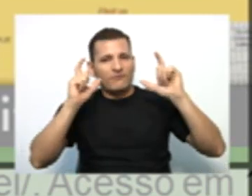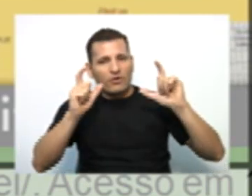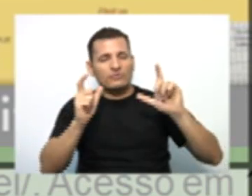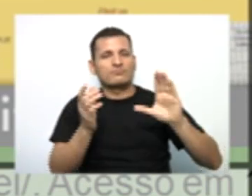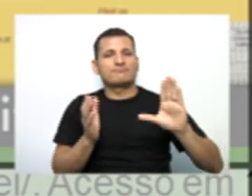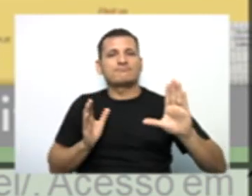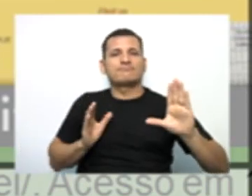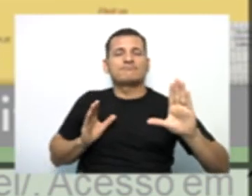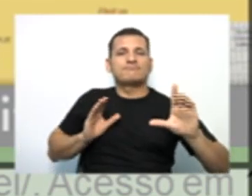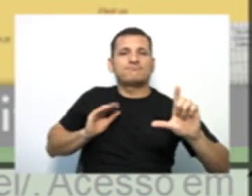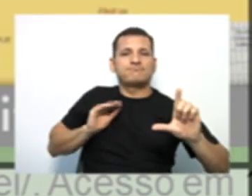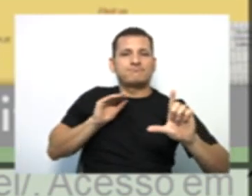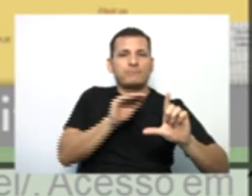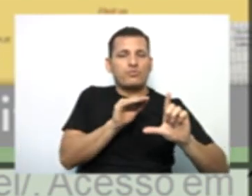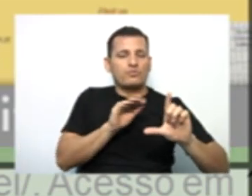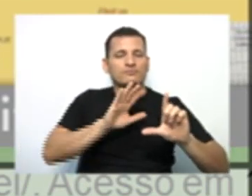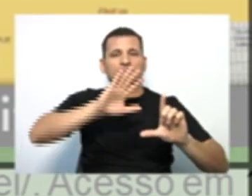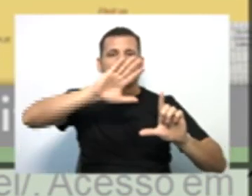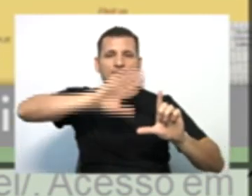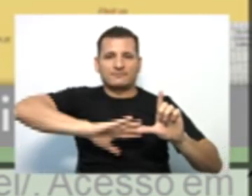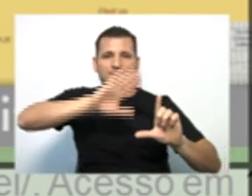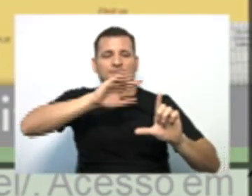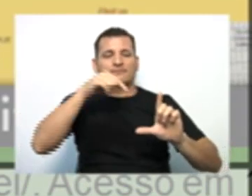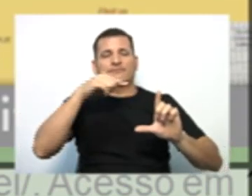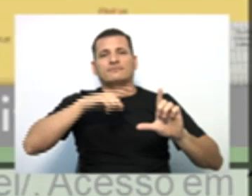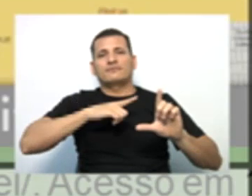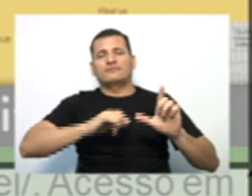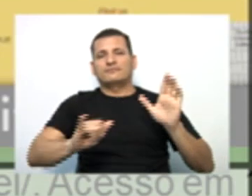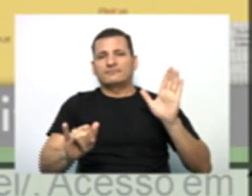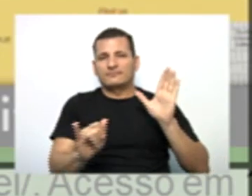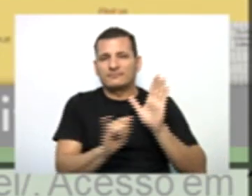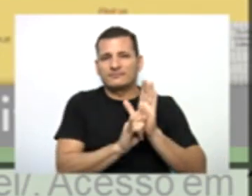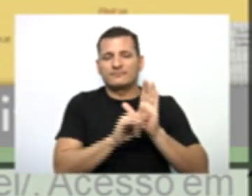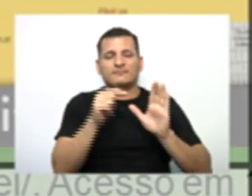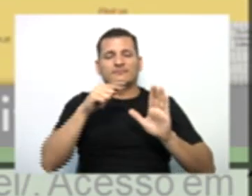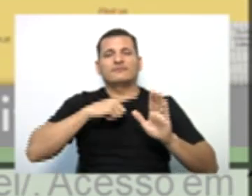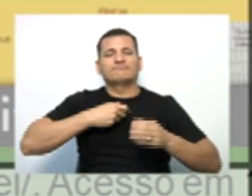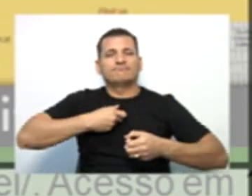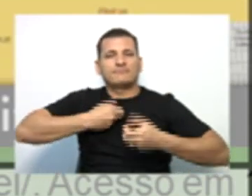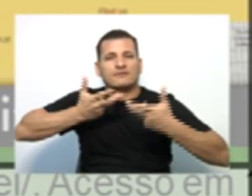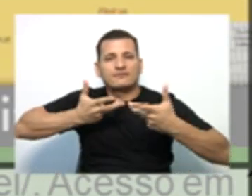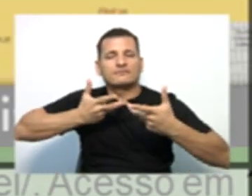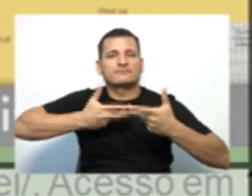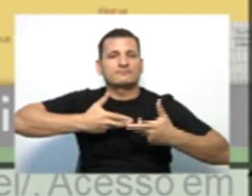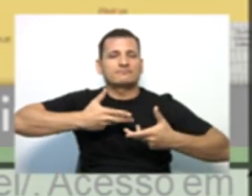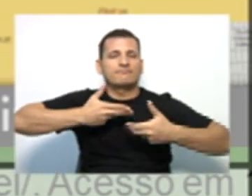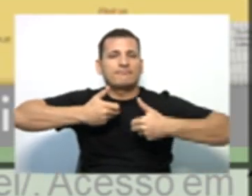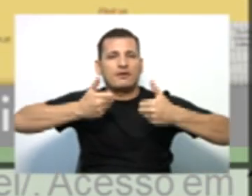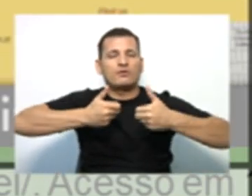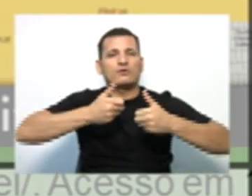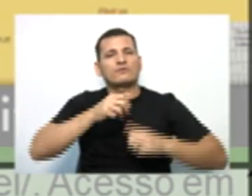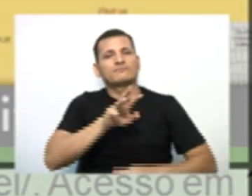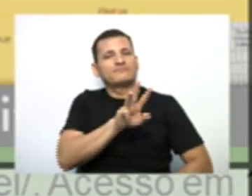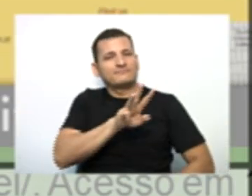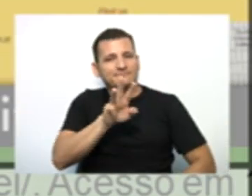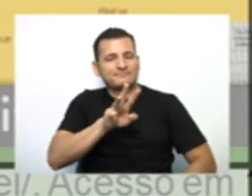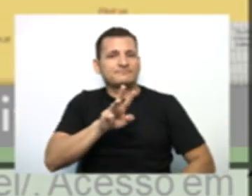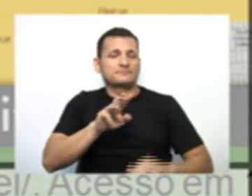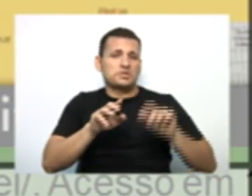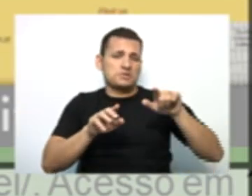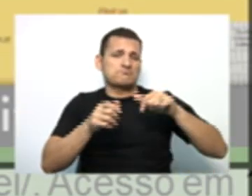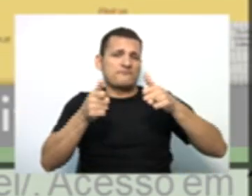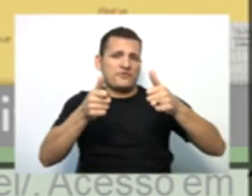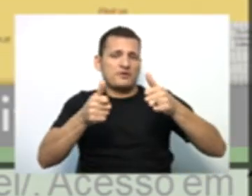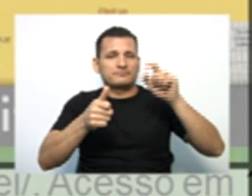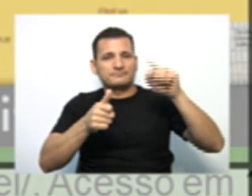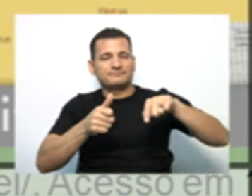é para marcar, que tenha uma identidade, né? Que ela dá uma expressão melhor à página. Isso é muito válido, é muito